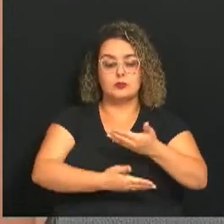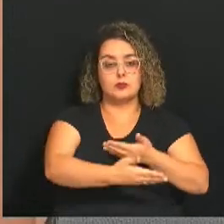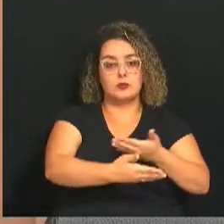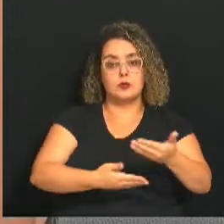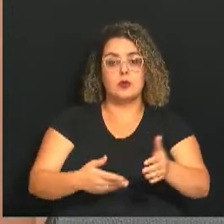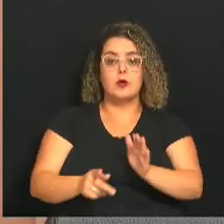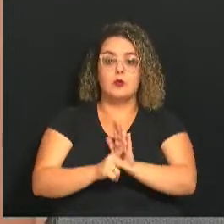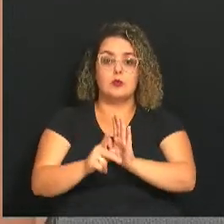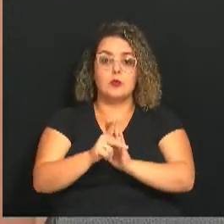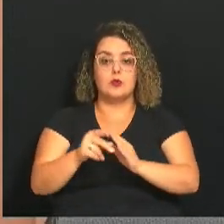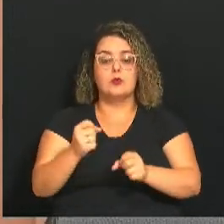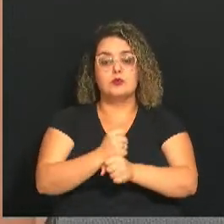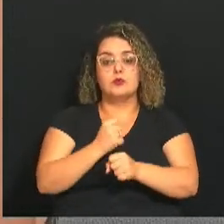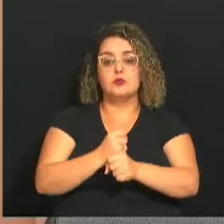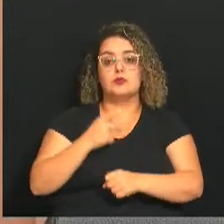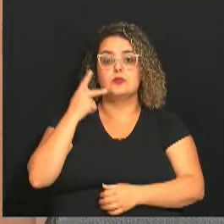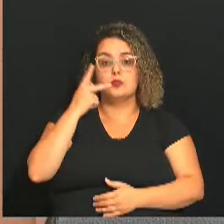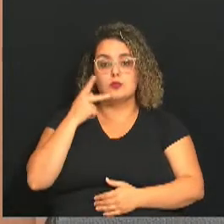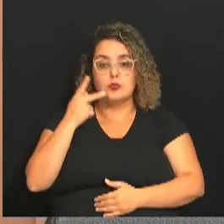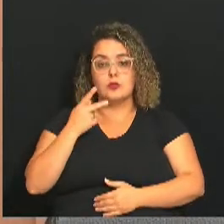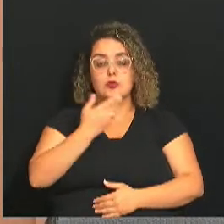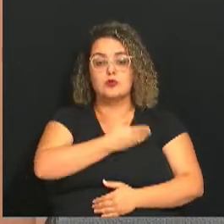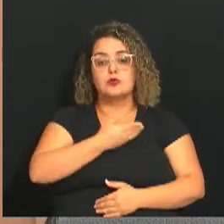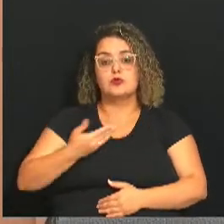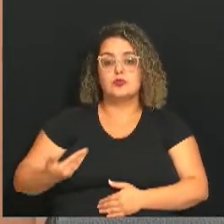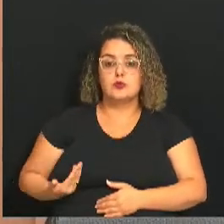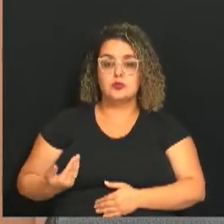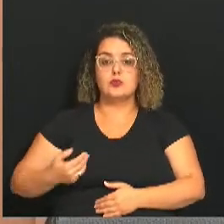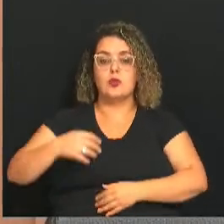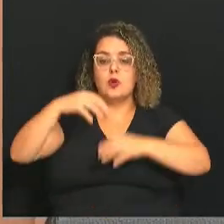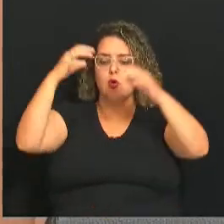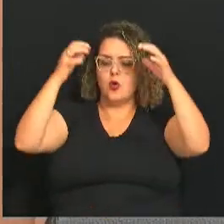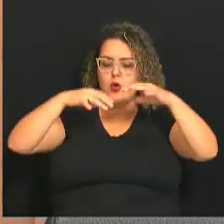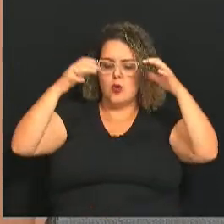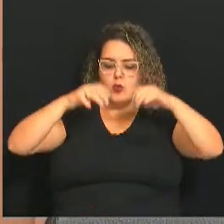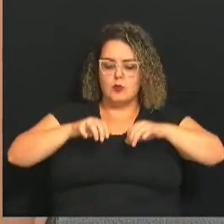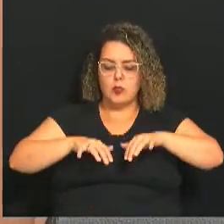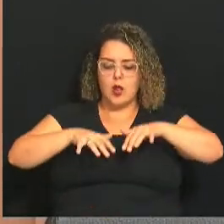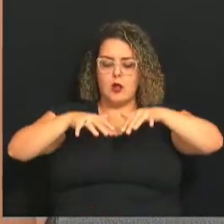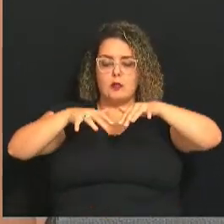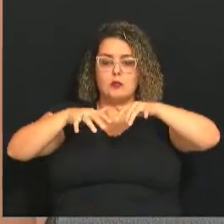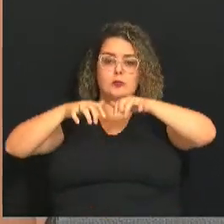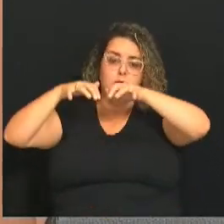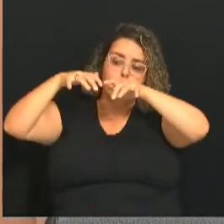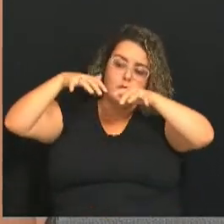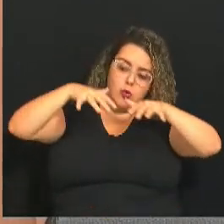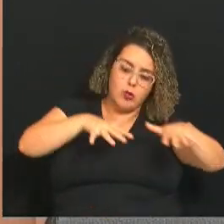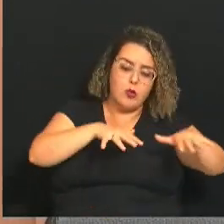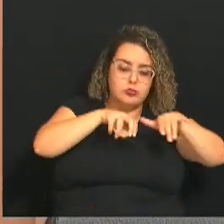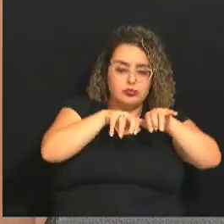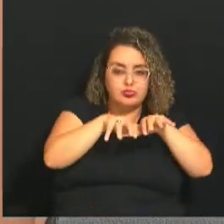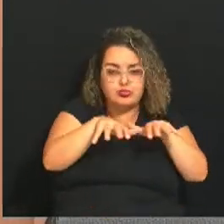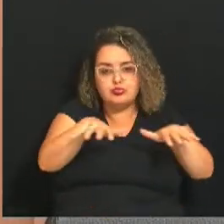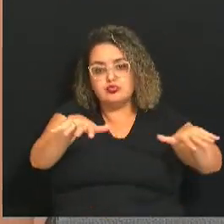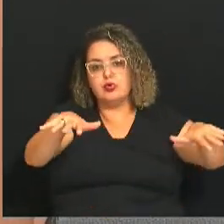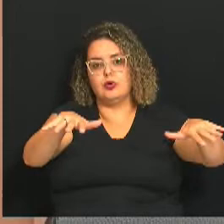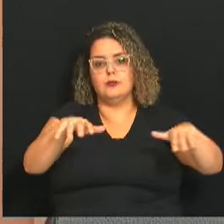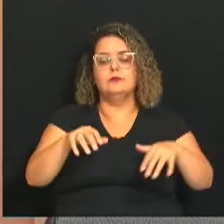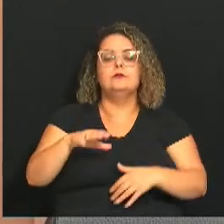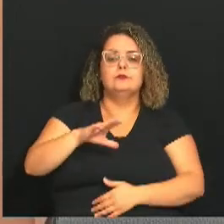e políticas públicas para o combate de alagamentos, enchentes e inundações em pontos críticos do